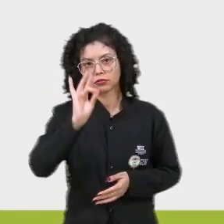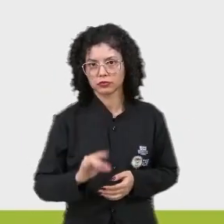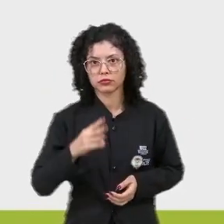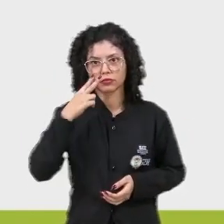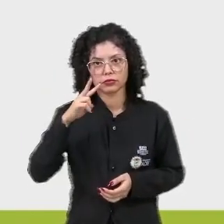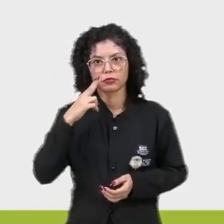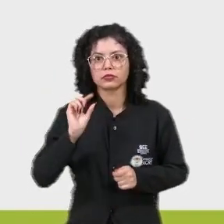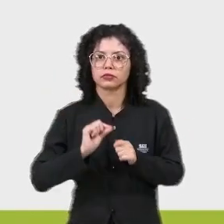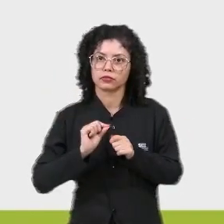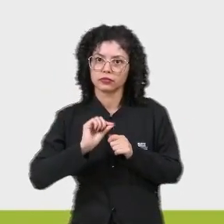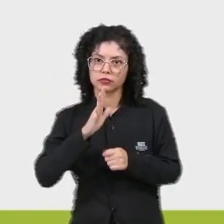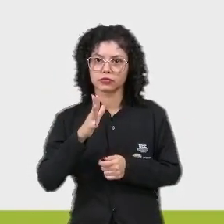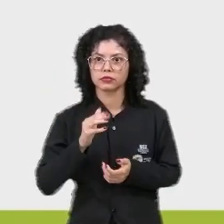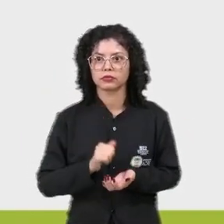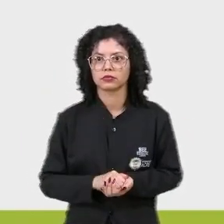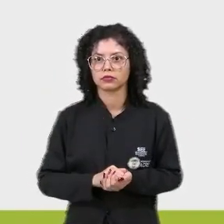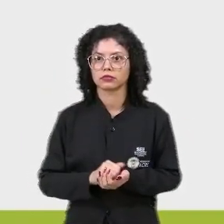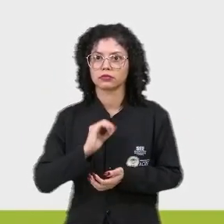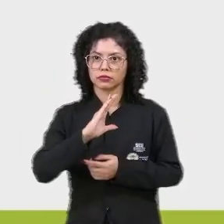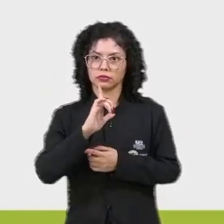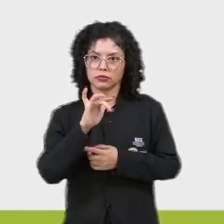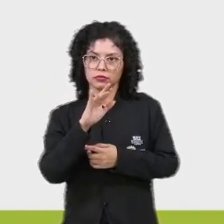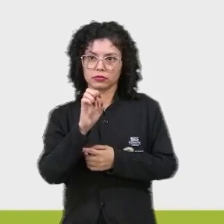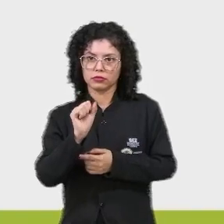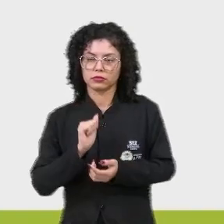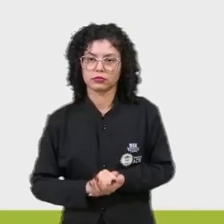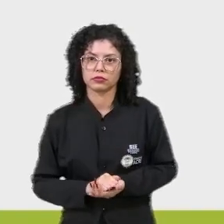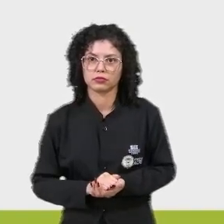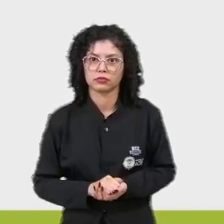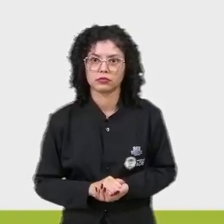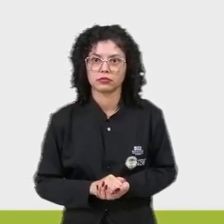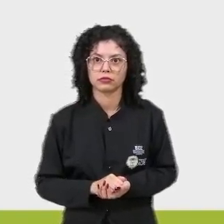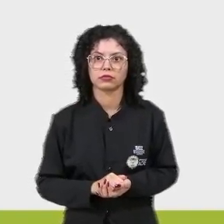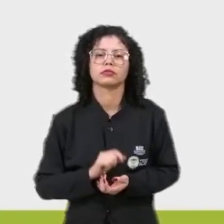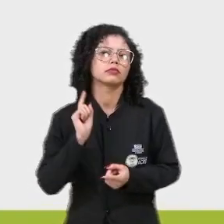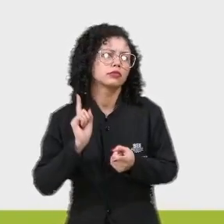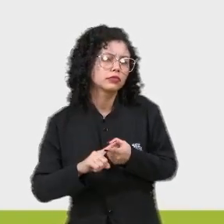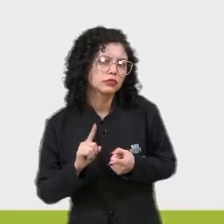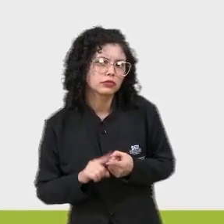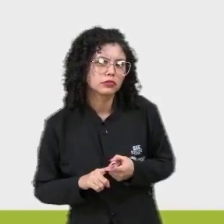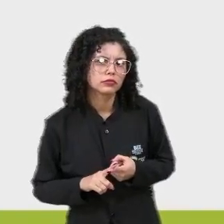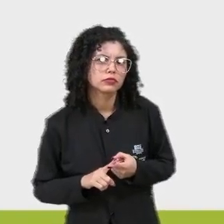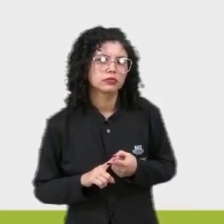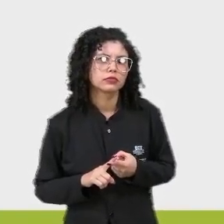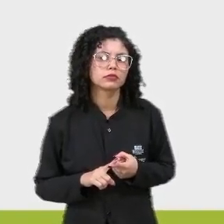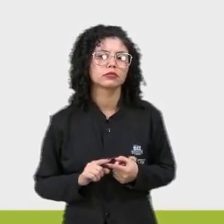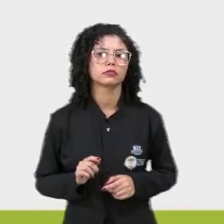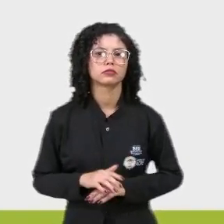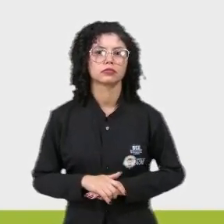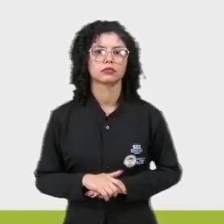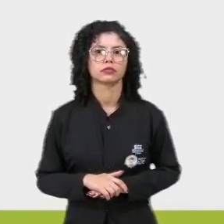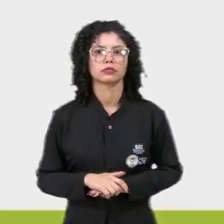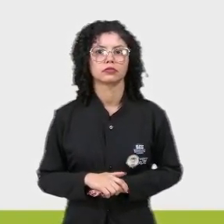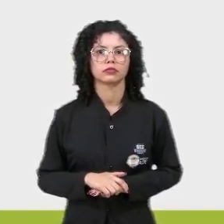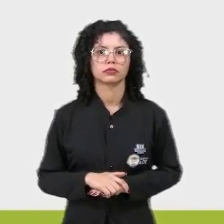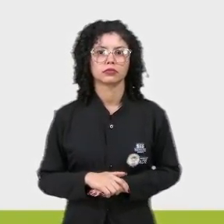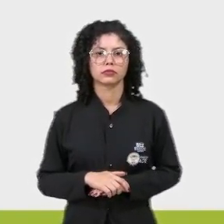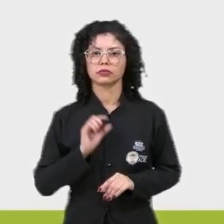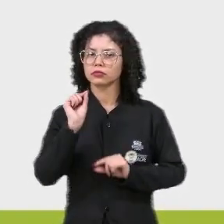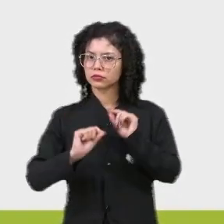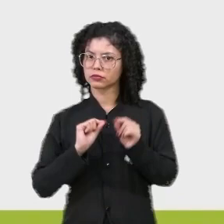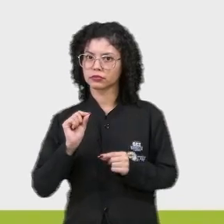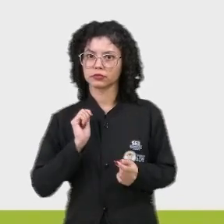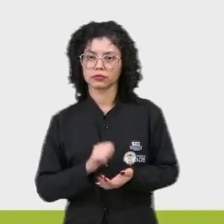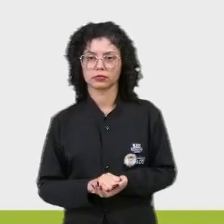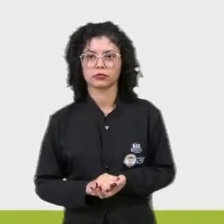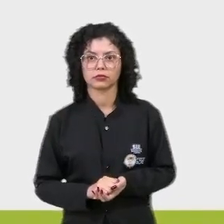até fizemos aí, em relação a Carlos Drummond de Andrade. Por quê? Pelo que, no